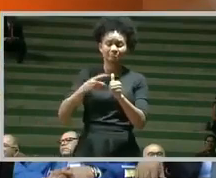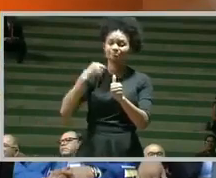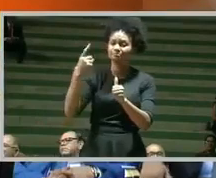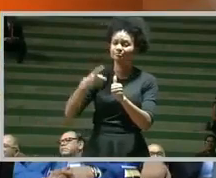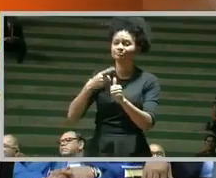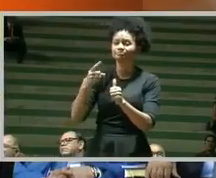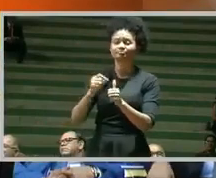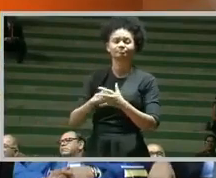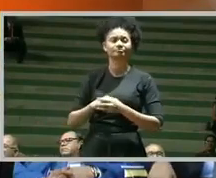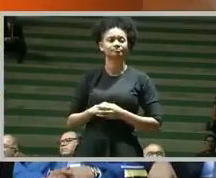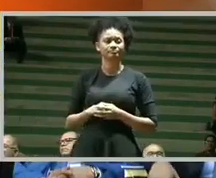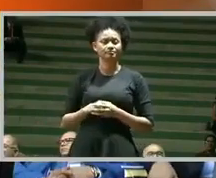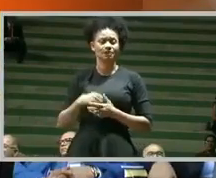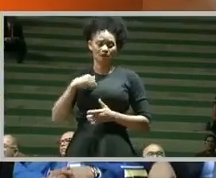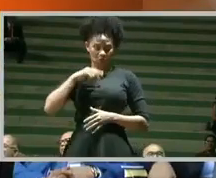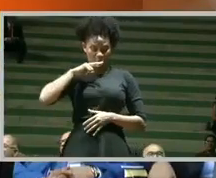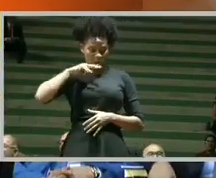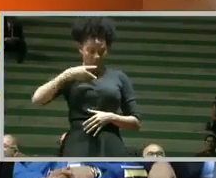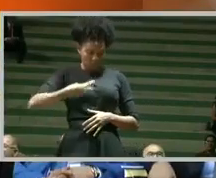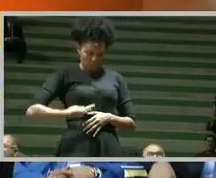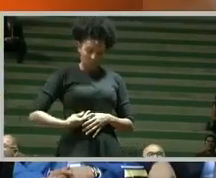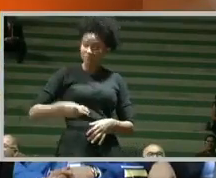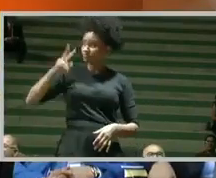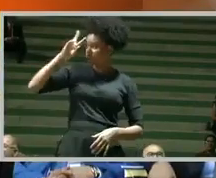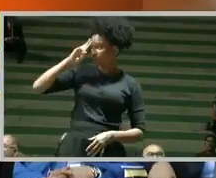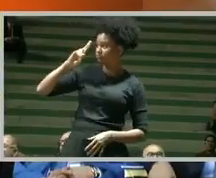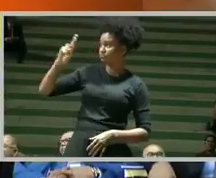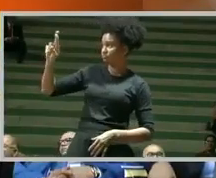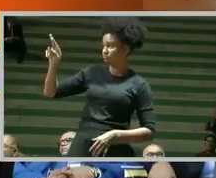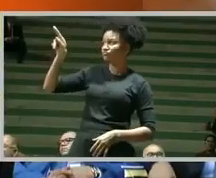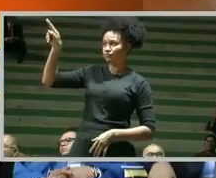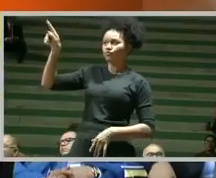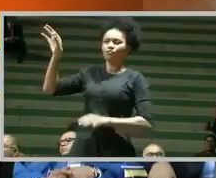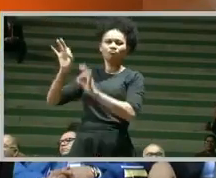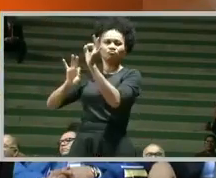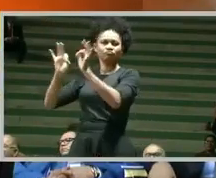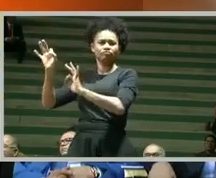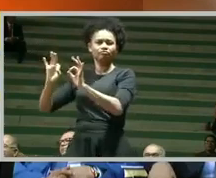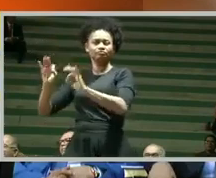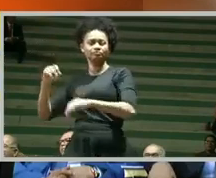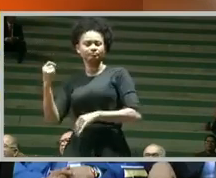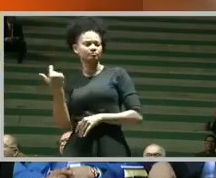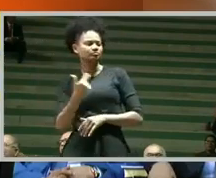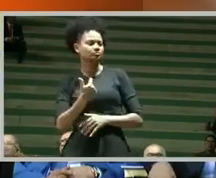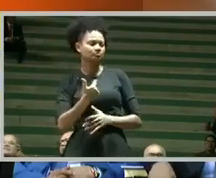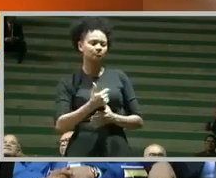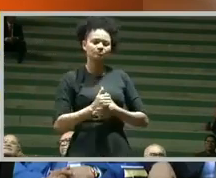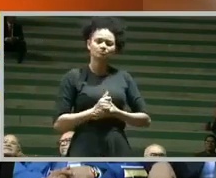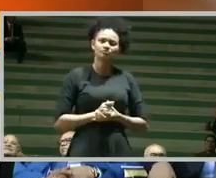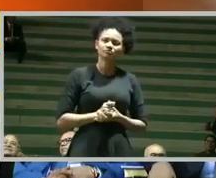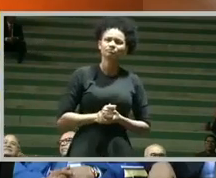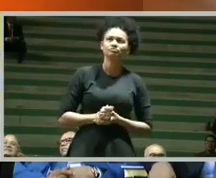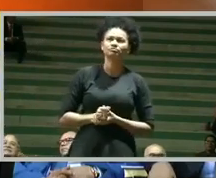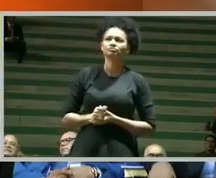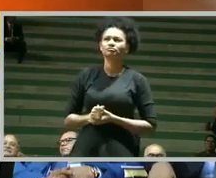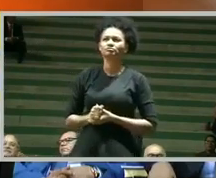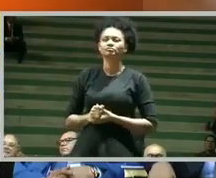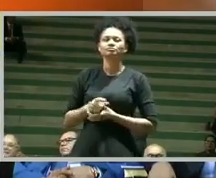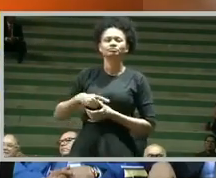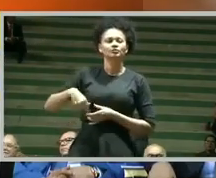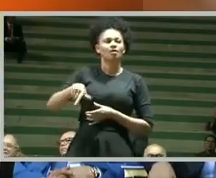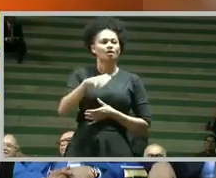Primeiro, eu reconheço que foi o Senhor quem fez. Segundo,